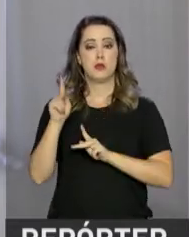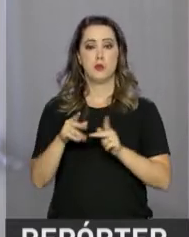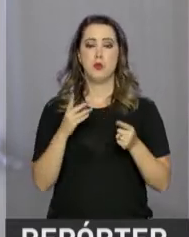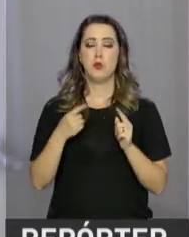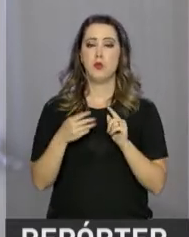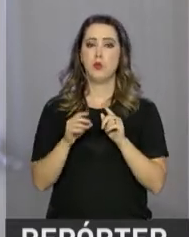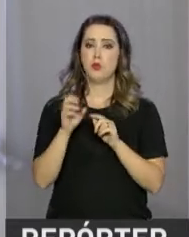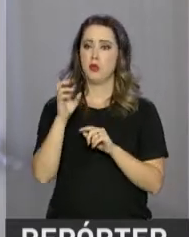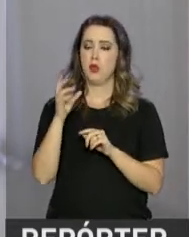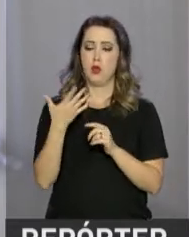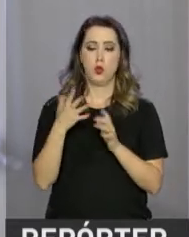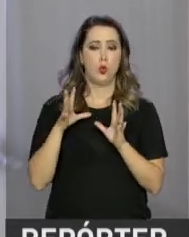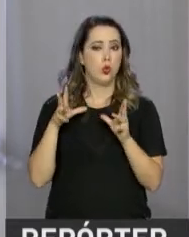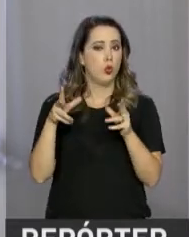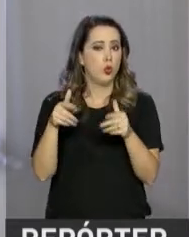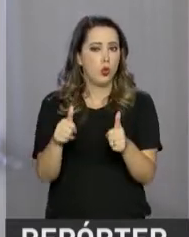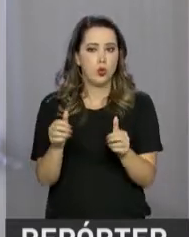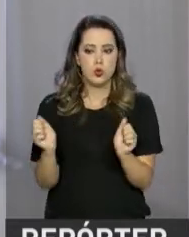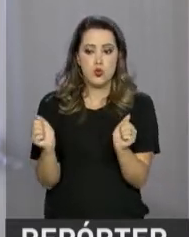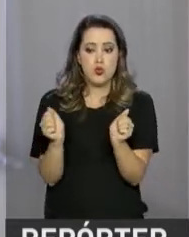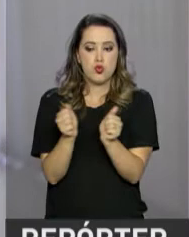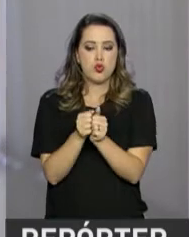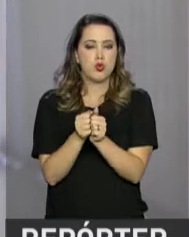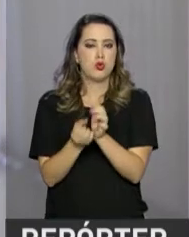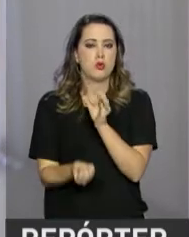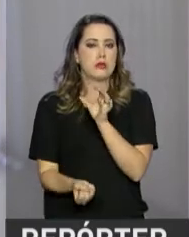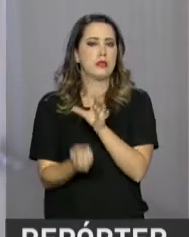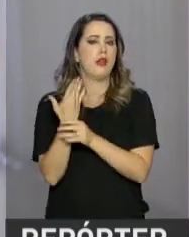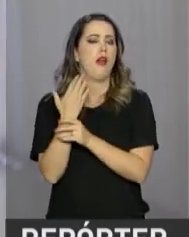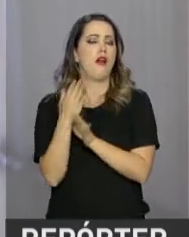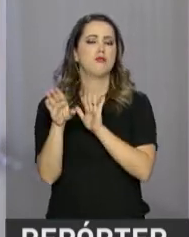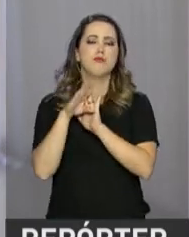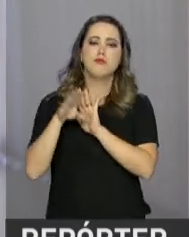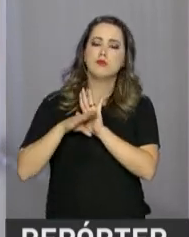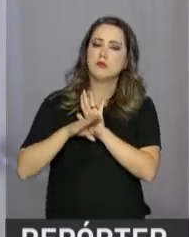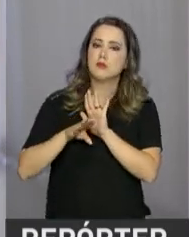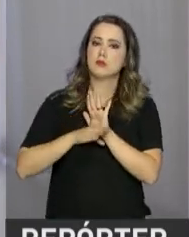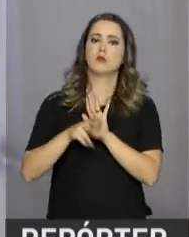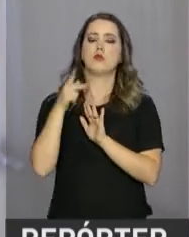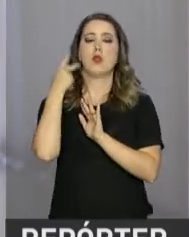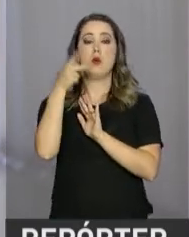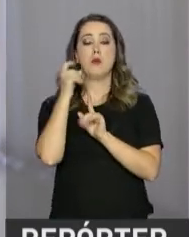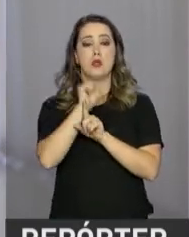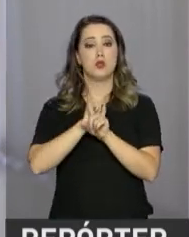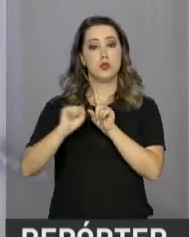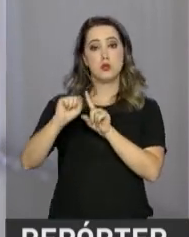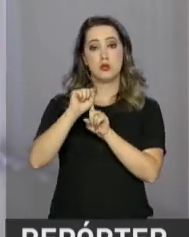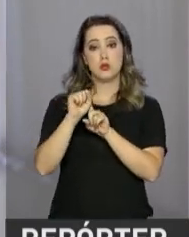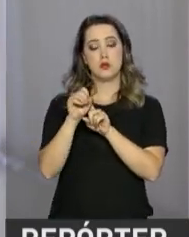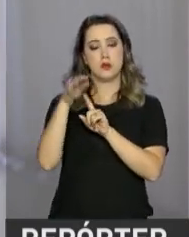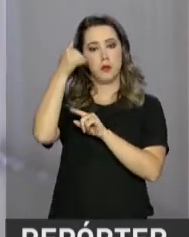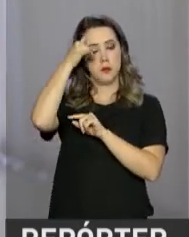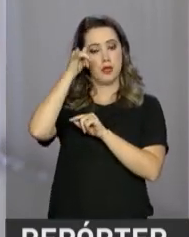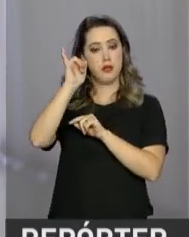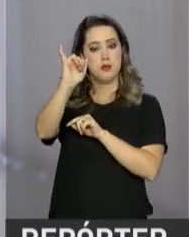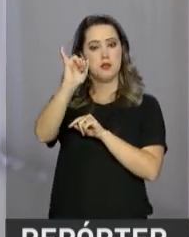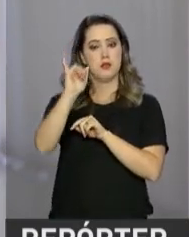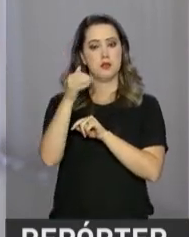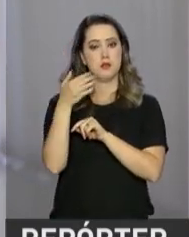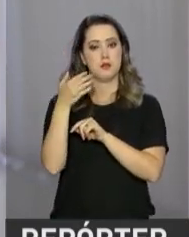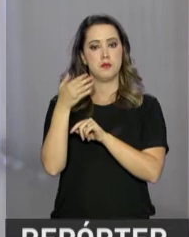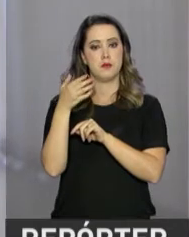objetivo é implantar criar desenvolver uma política social para a prevenção